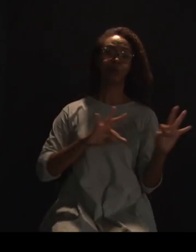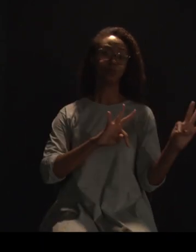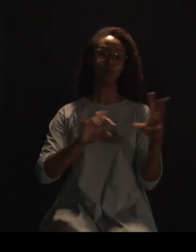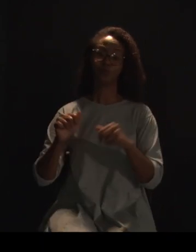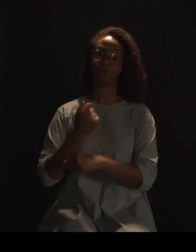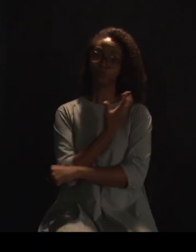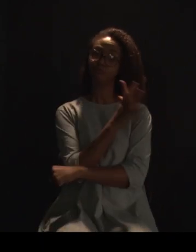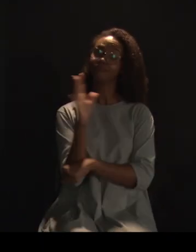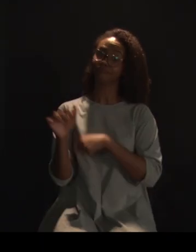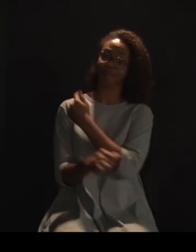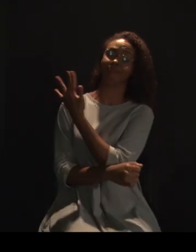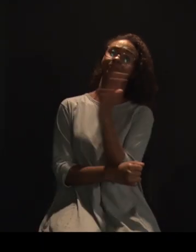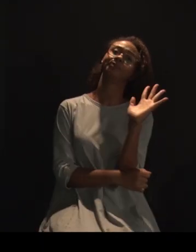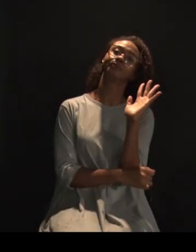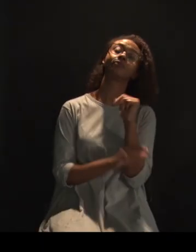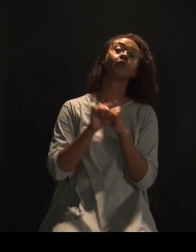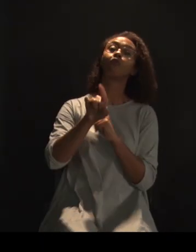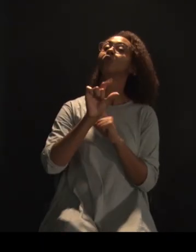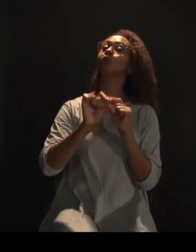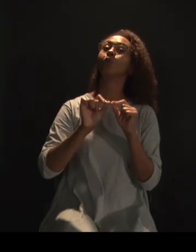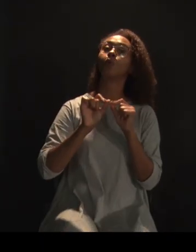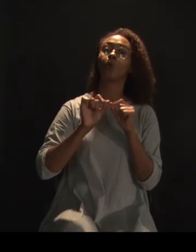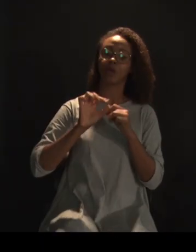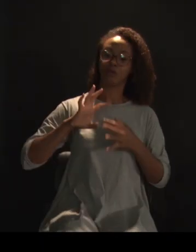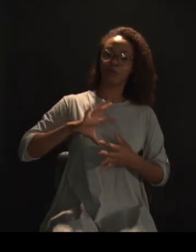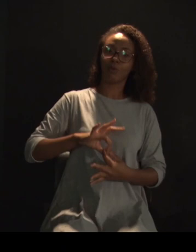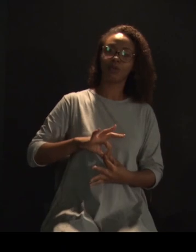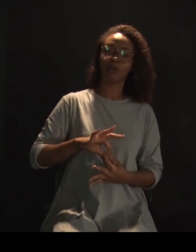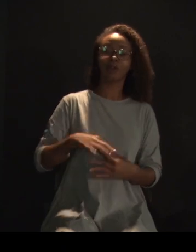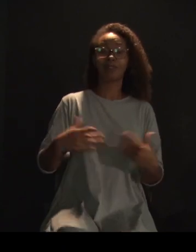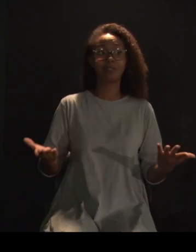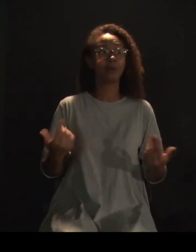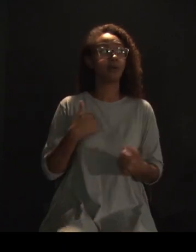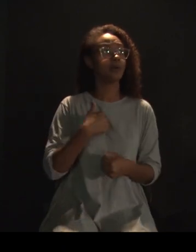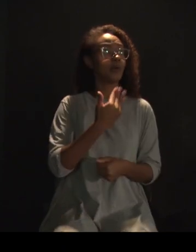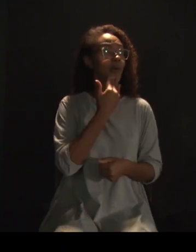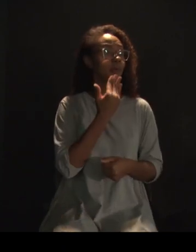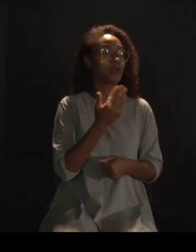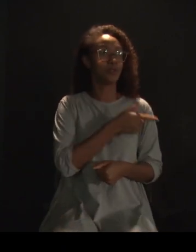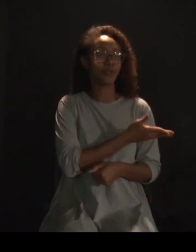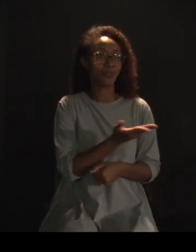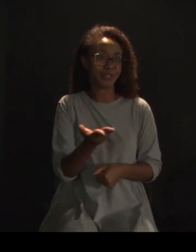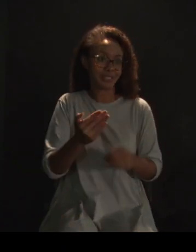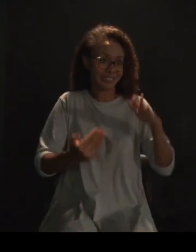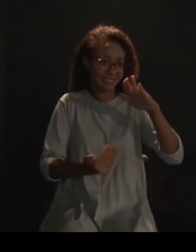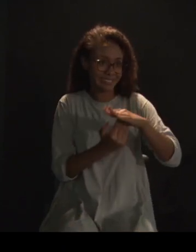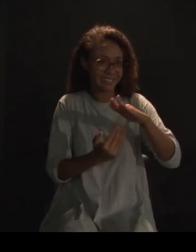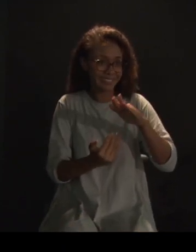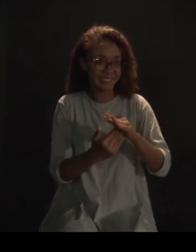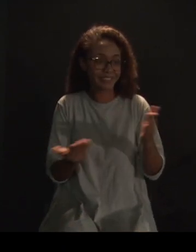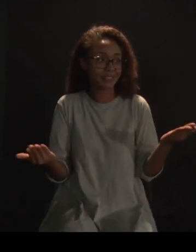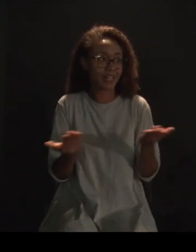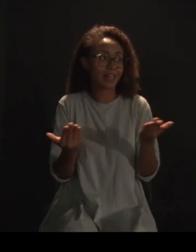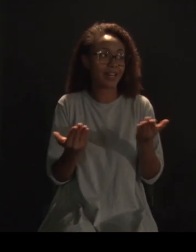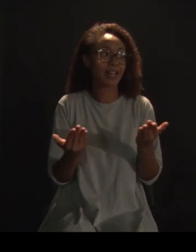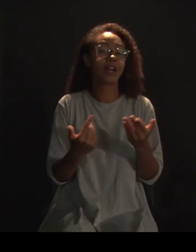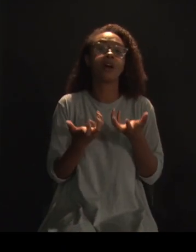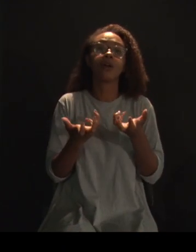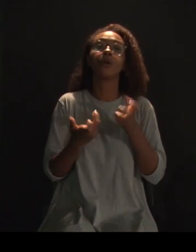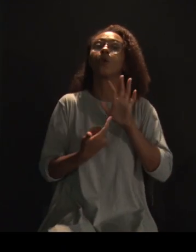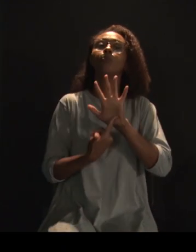é você está se conectando com ele então eu queria pedir pra todos como você disse que o intervalo eu queria mostrar